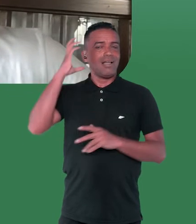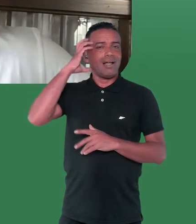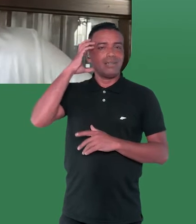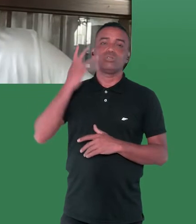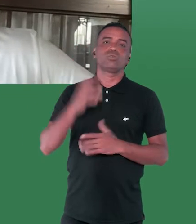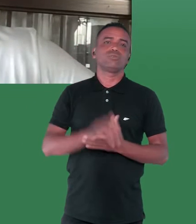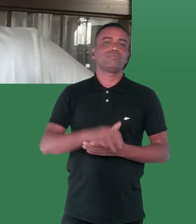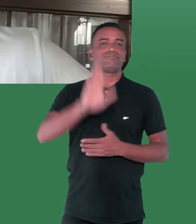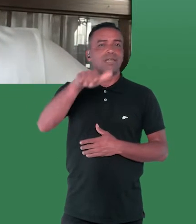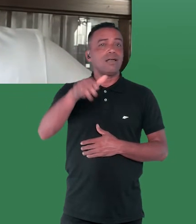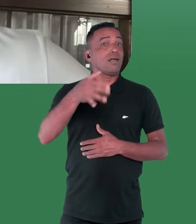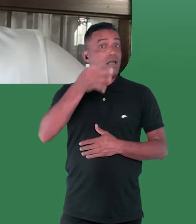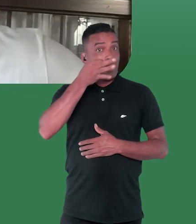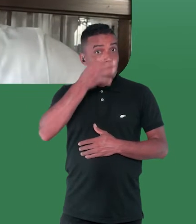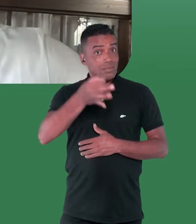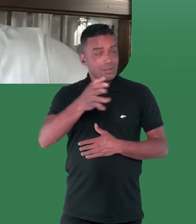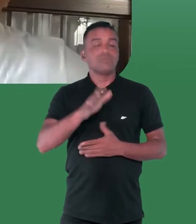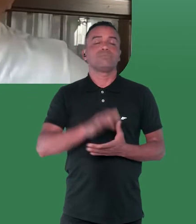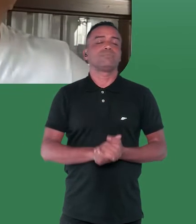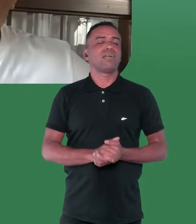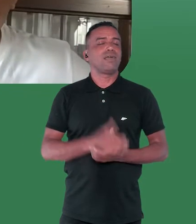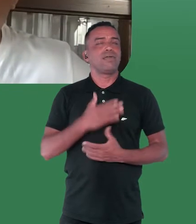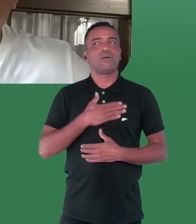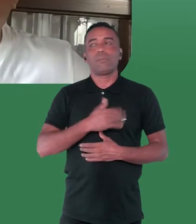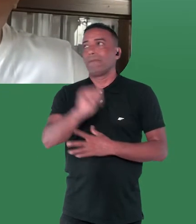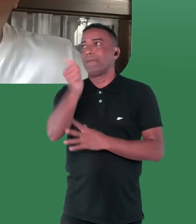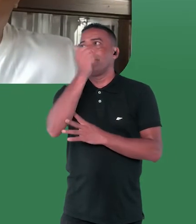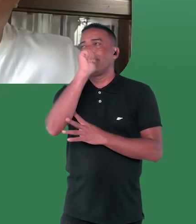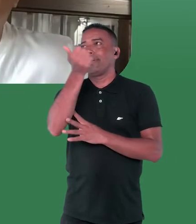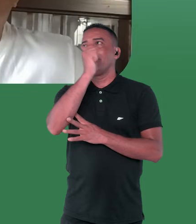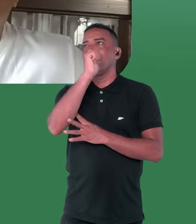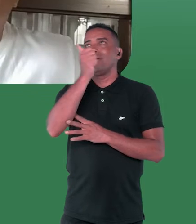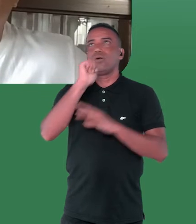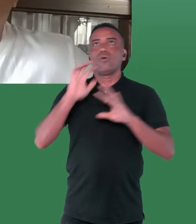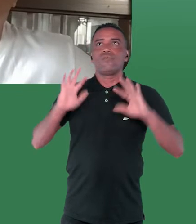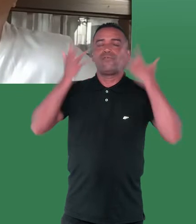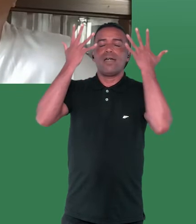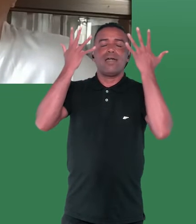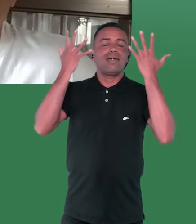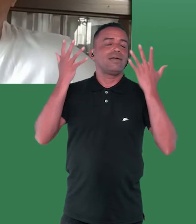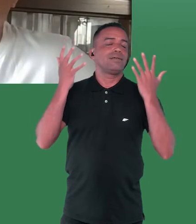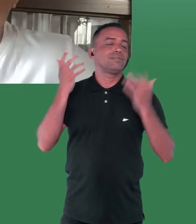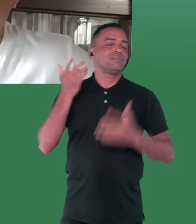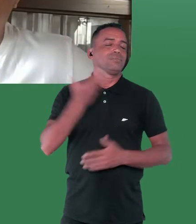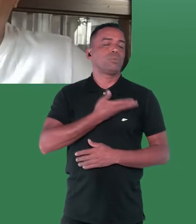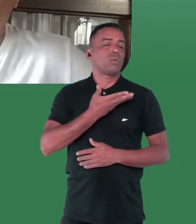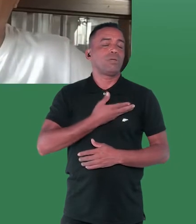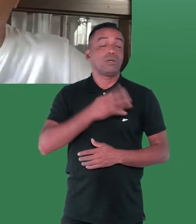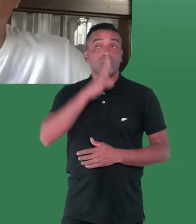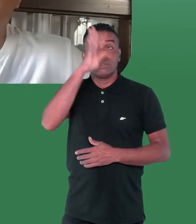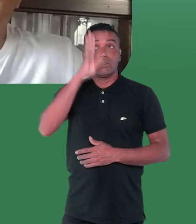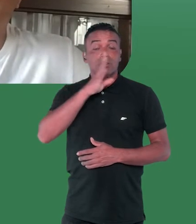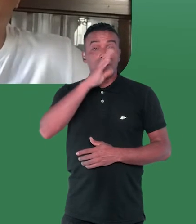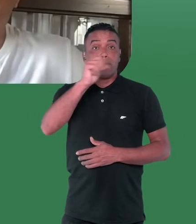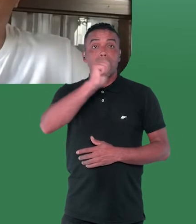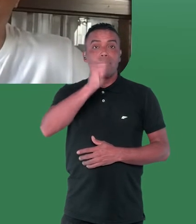gente, vocês não vão reparar não, mas eu estou na ressaca hoje, que eu fui na festa da Josana e exagerei. E isso cria uma intimidade com as